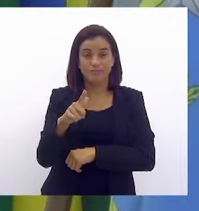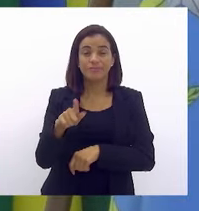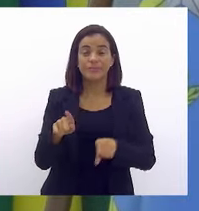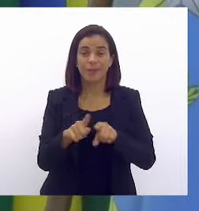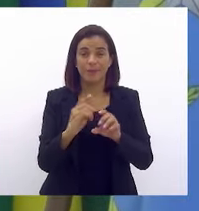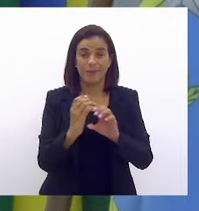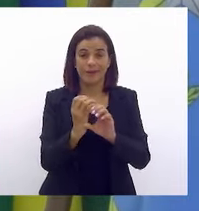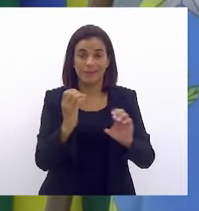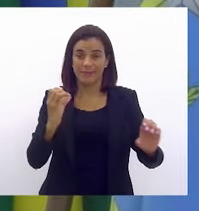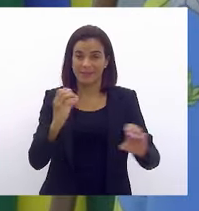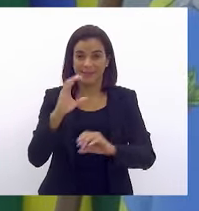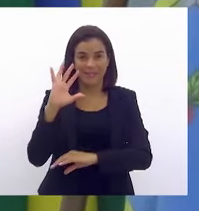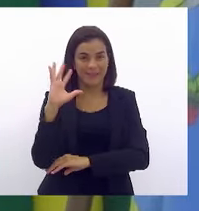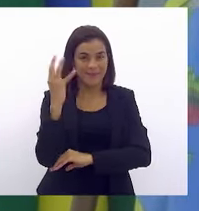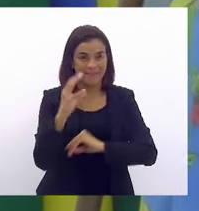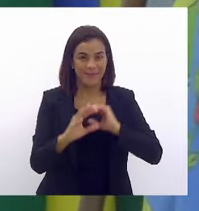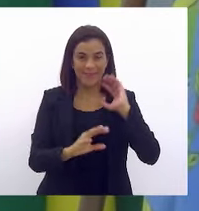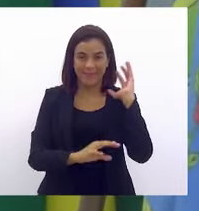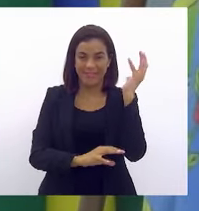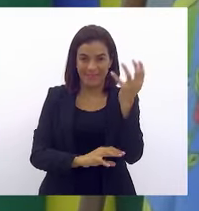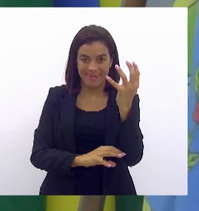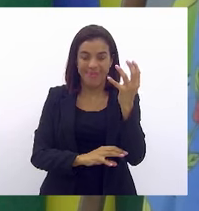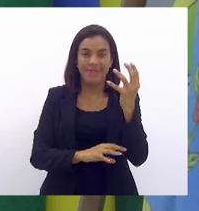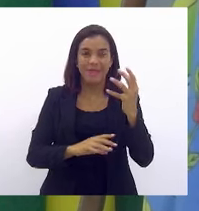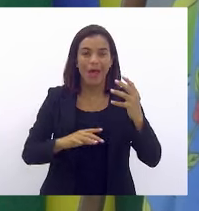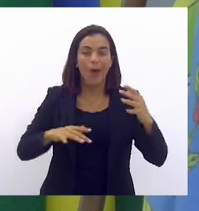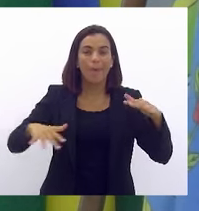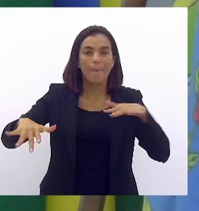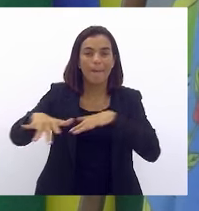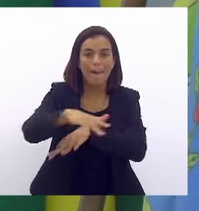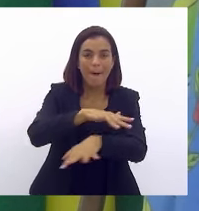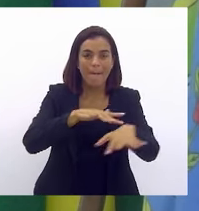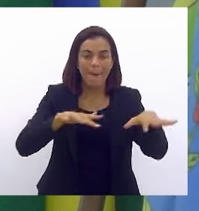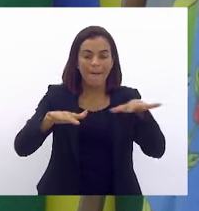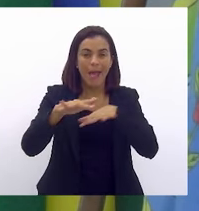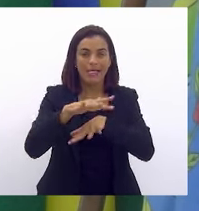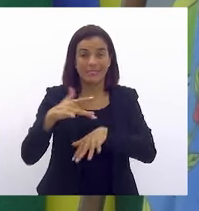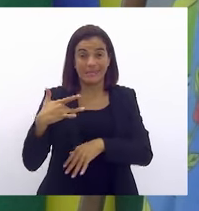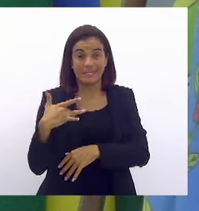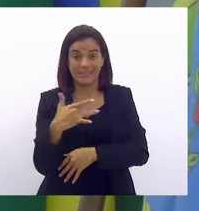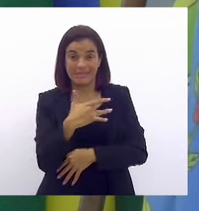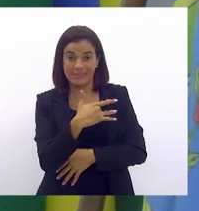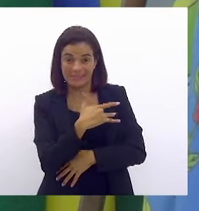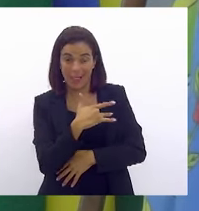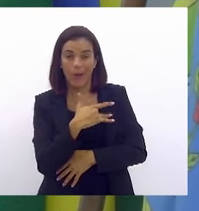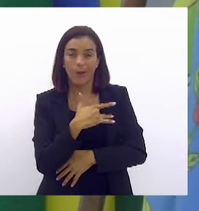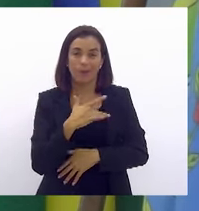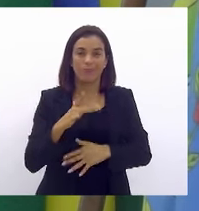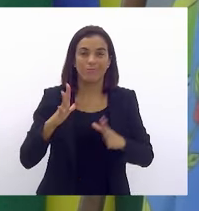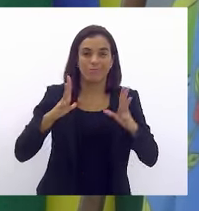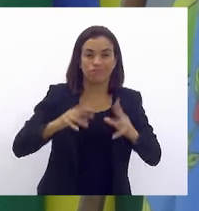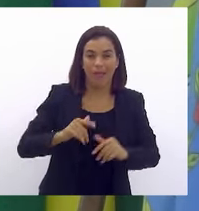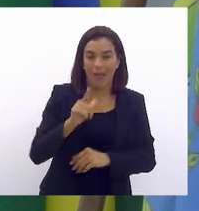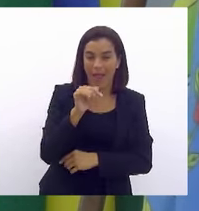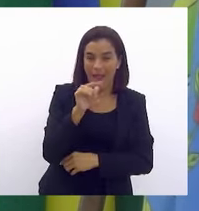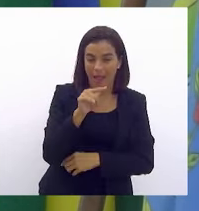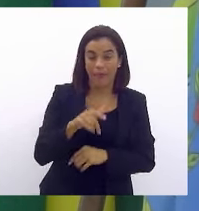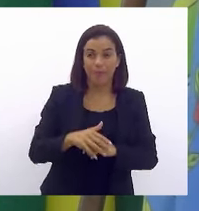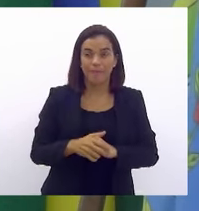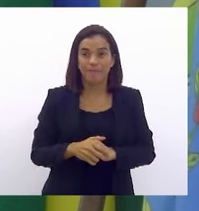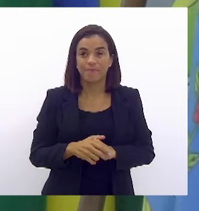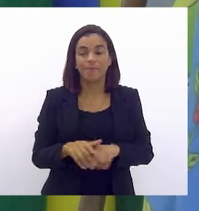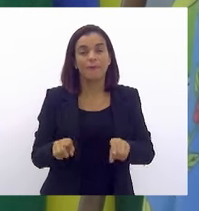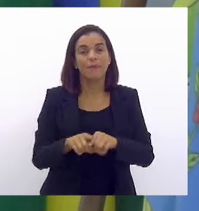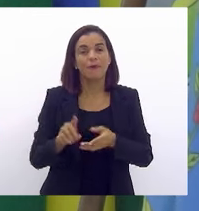ambiental sanitarista, né? Estou conselheiro no CREA, Conselho Regional